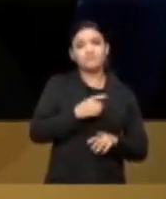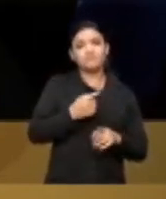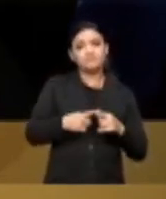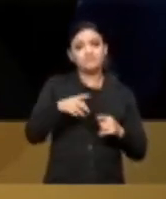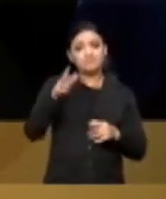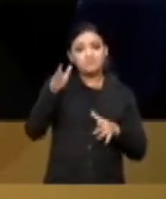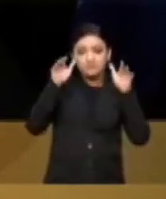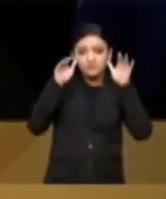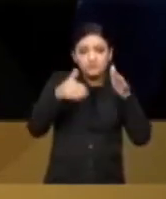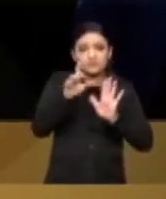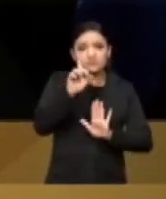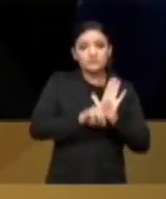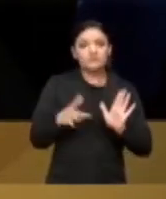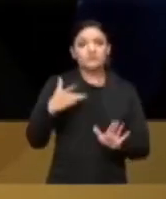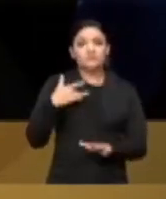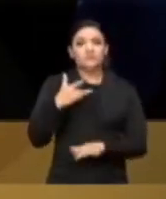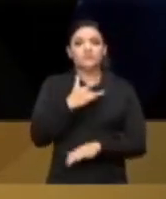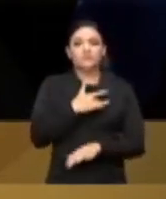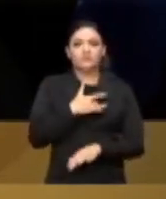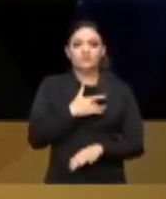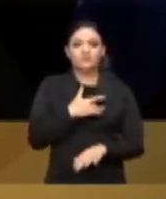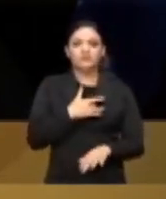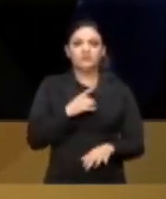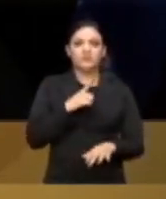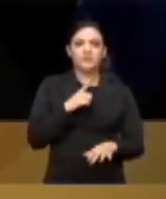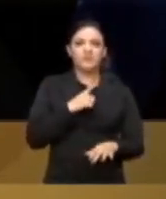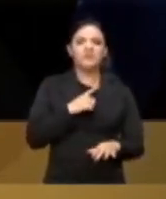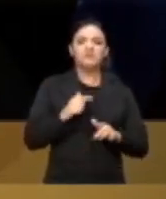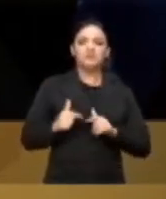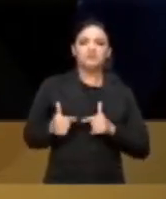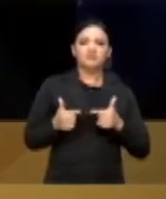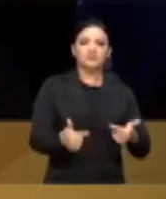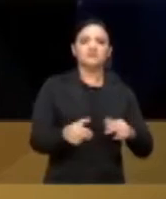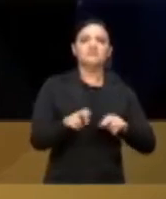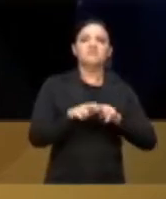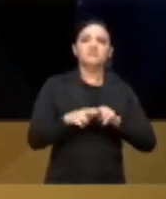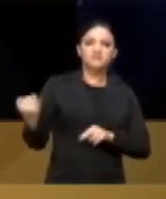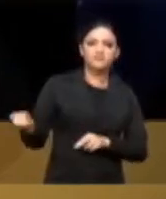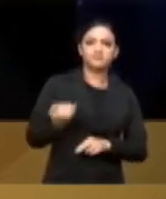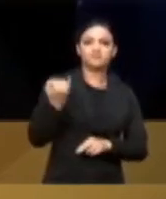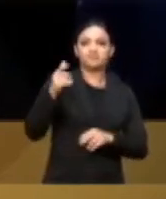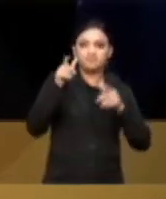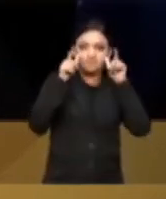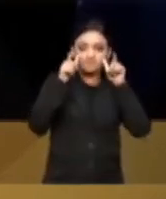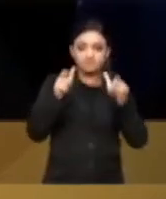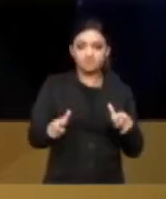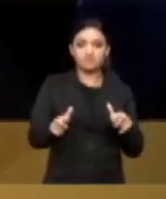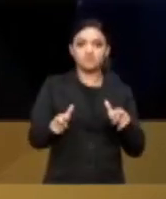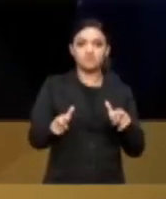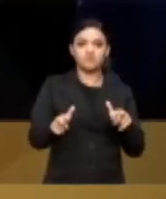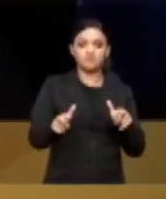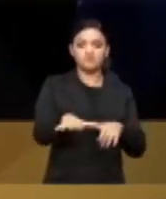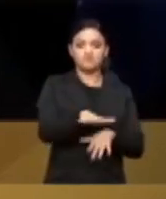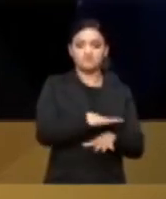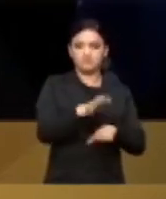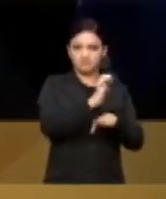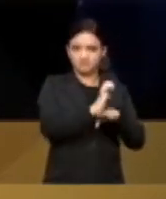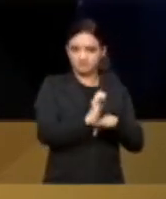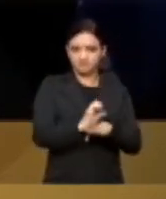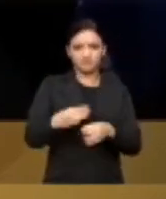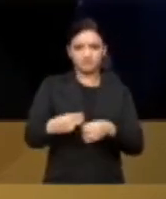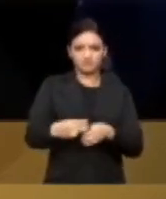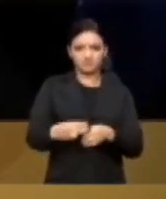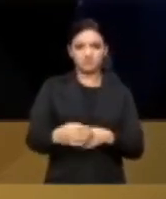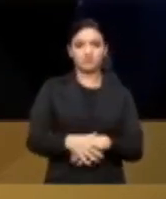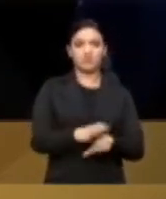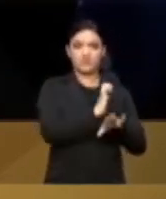caberia supletivamente a atuação pela preponderância do interesse daquela unidade estadual. Em relação